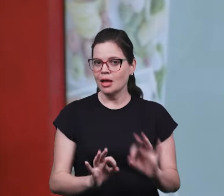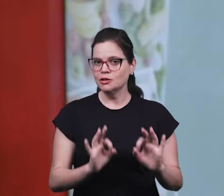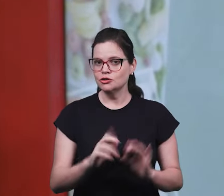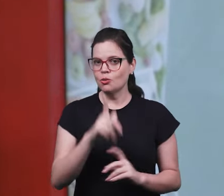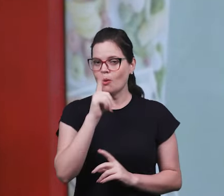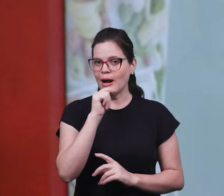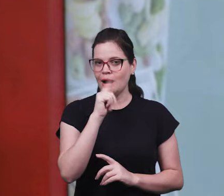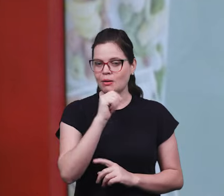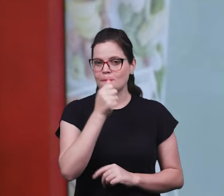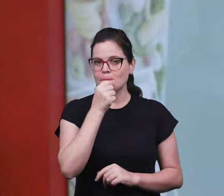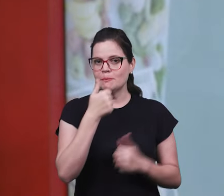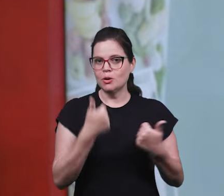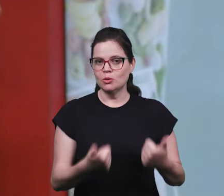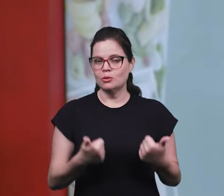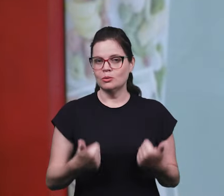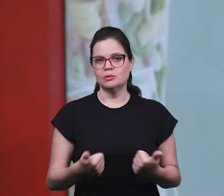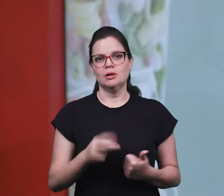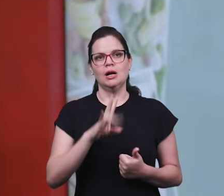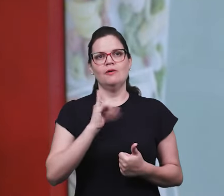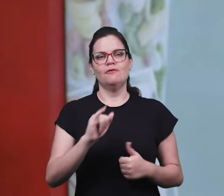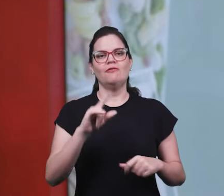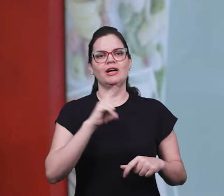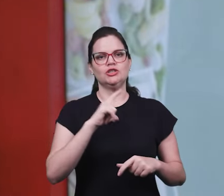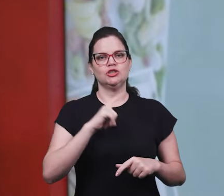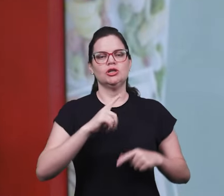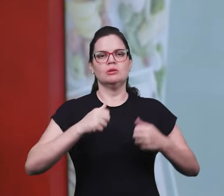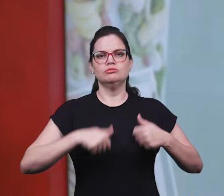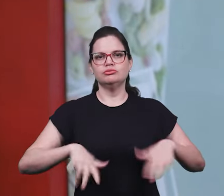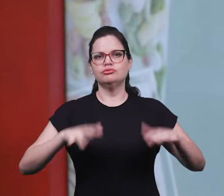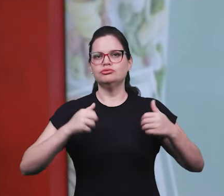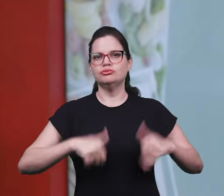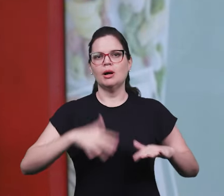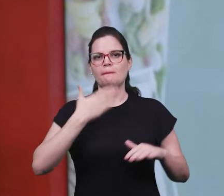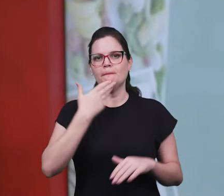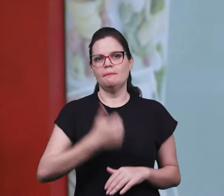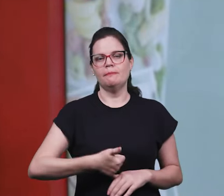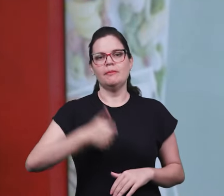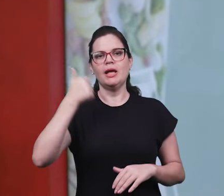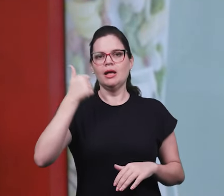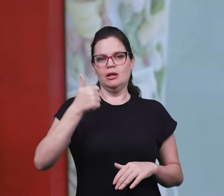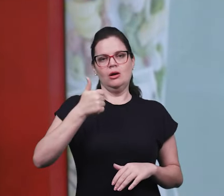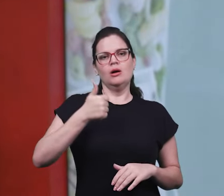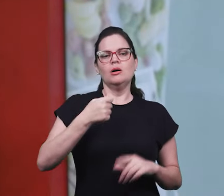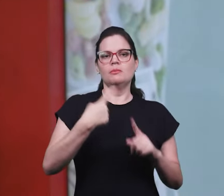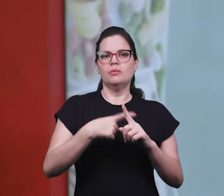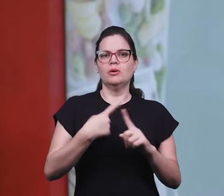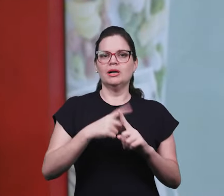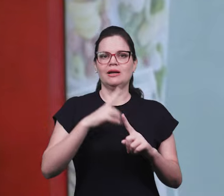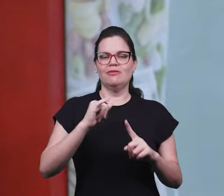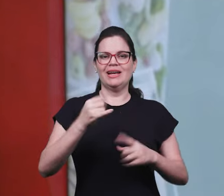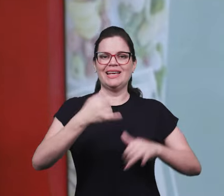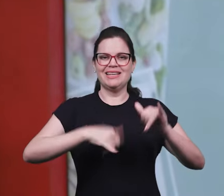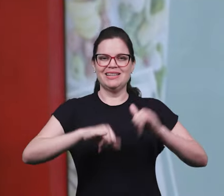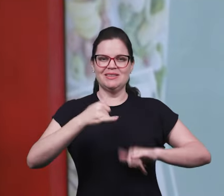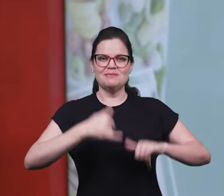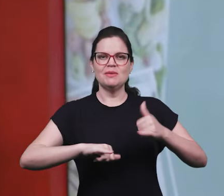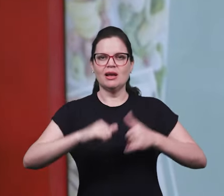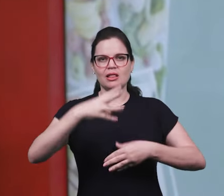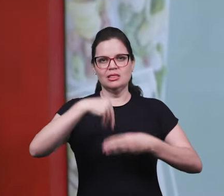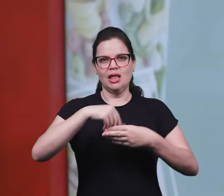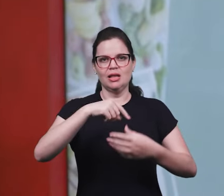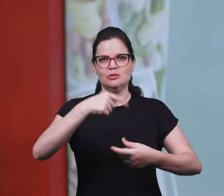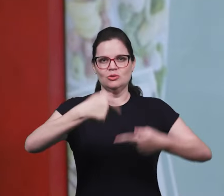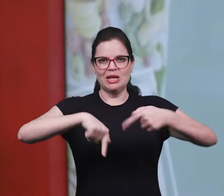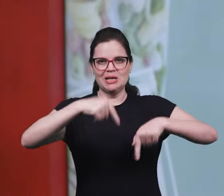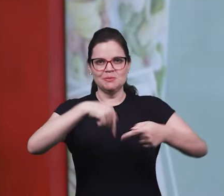hidratação você vai eliminar essas toxicidades menos efeito colateral você vai sentir é a diferença clínica de um paciente